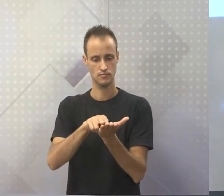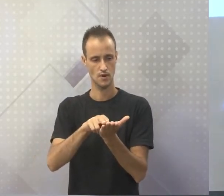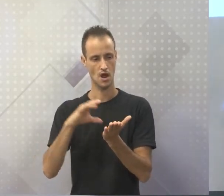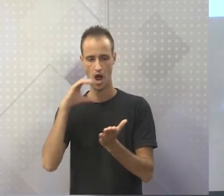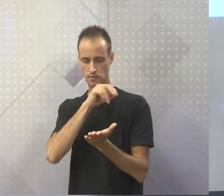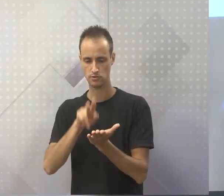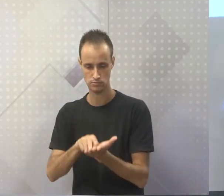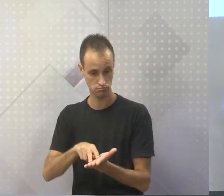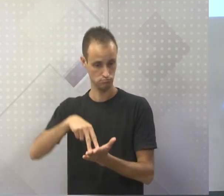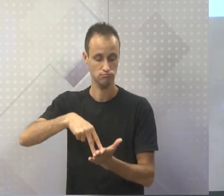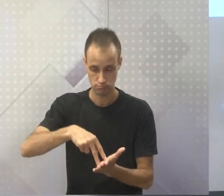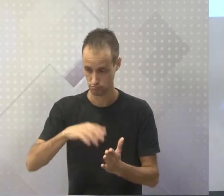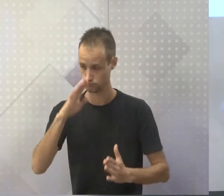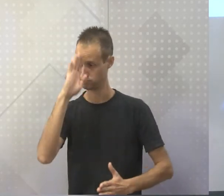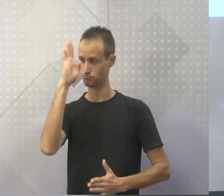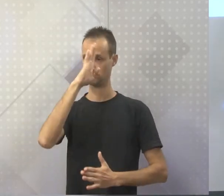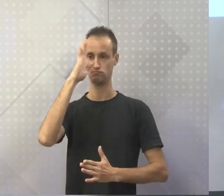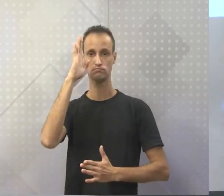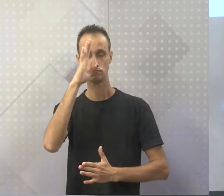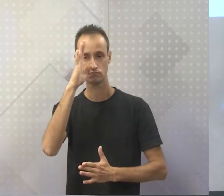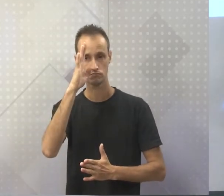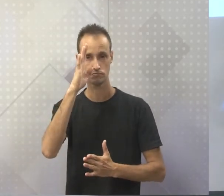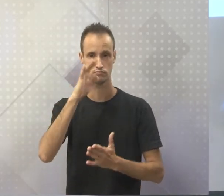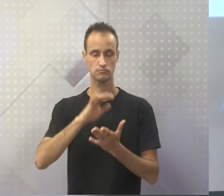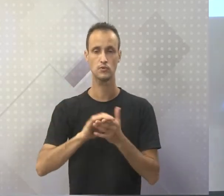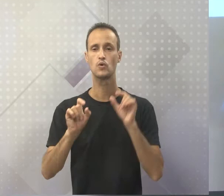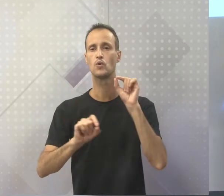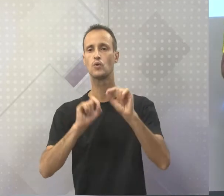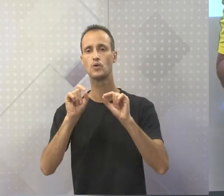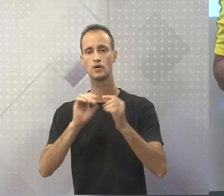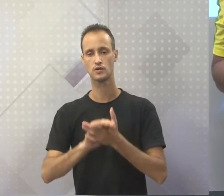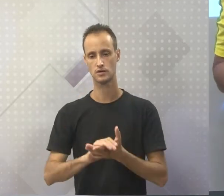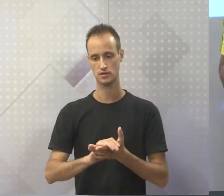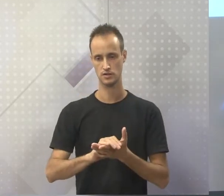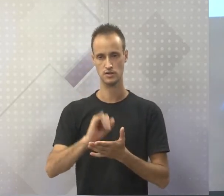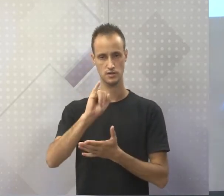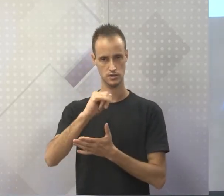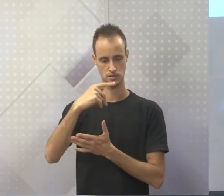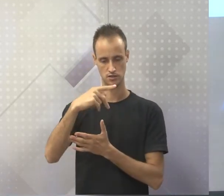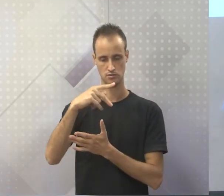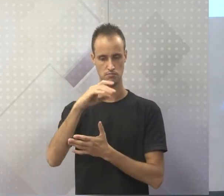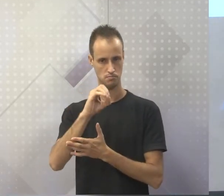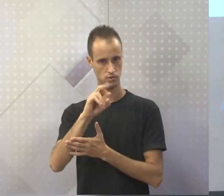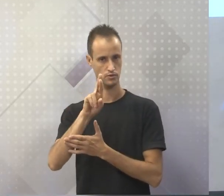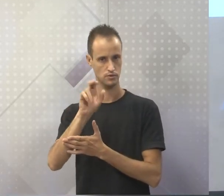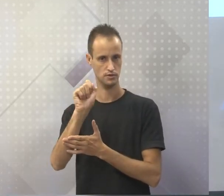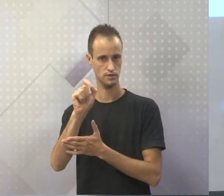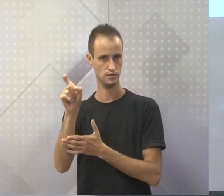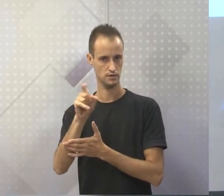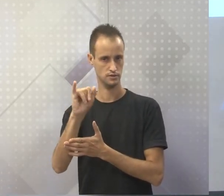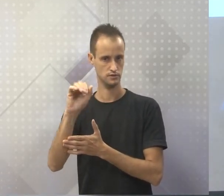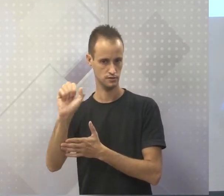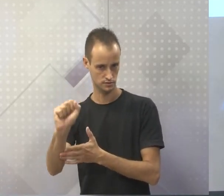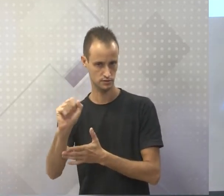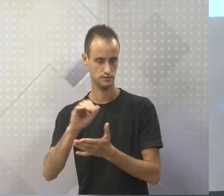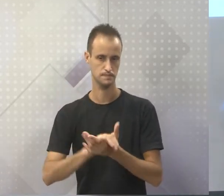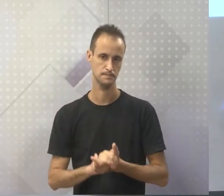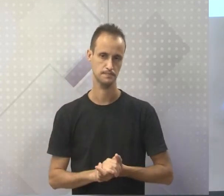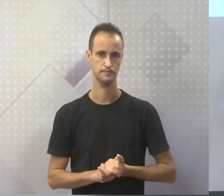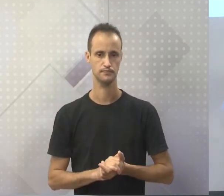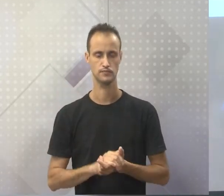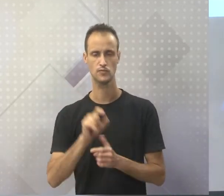levantaram rapidamente e ficaram tontos. O nome disso é hiporaxia posicional estrutural.